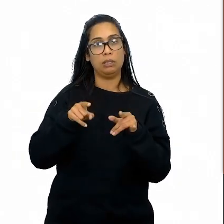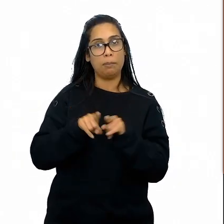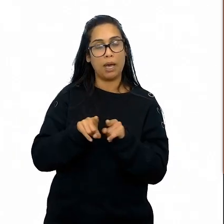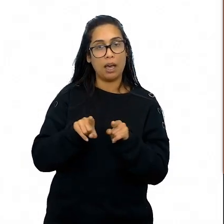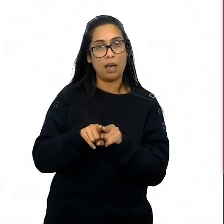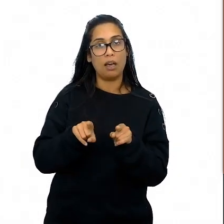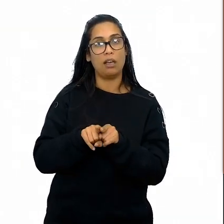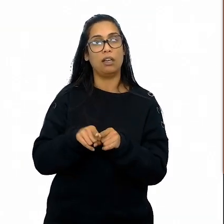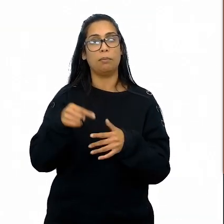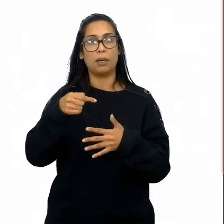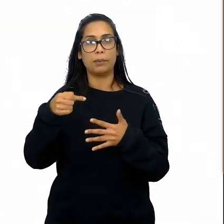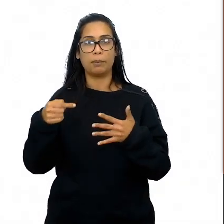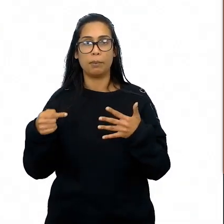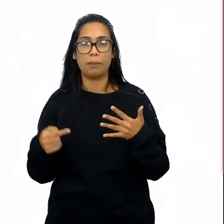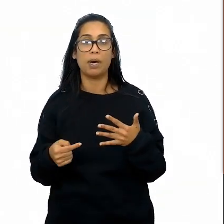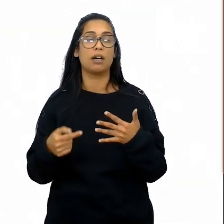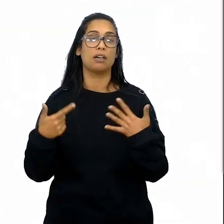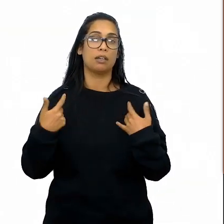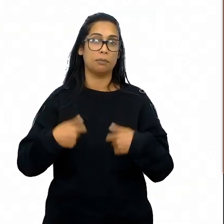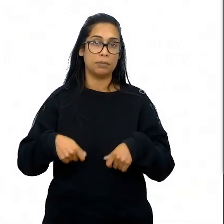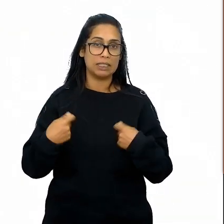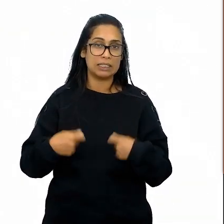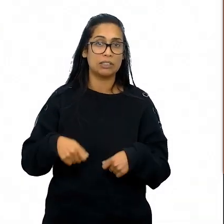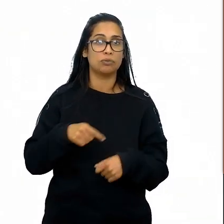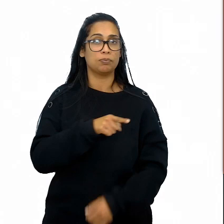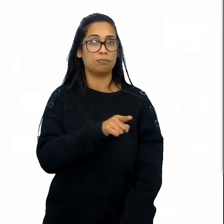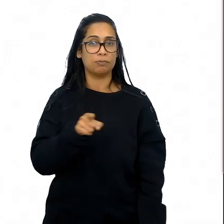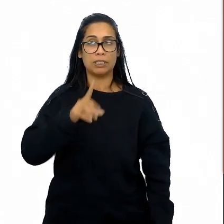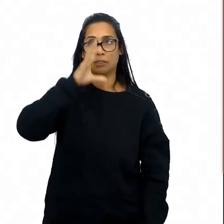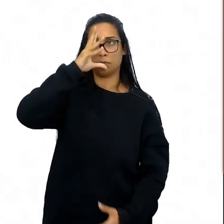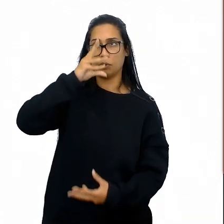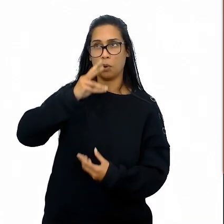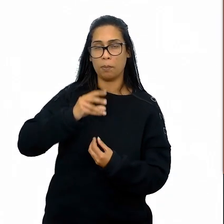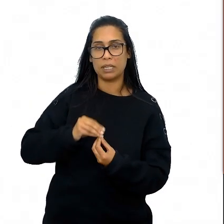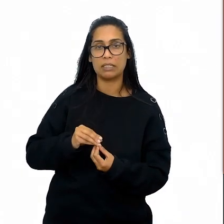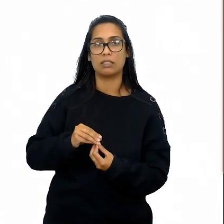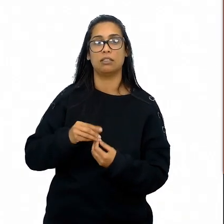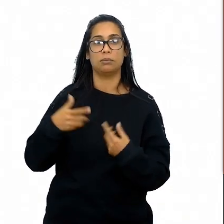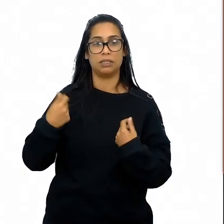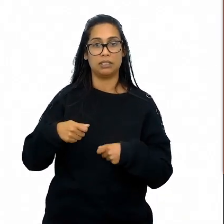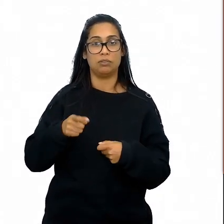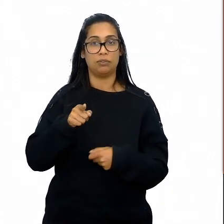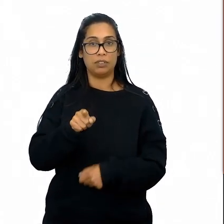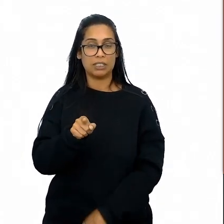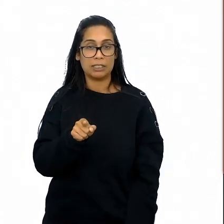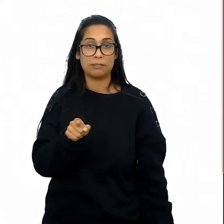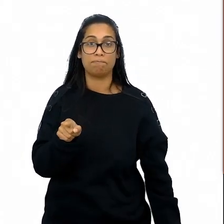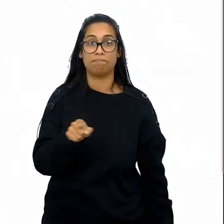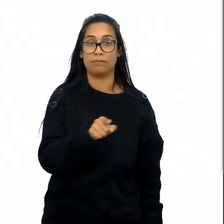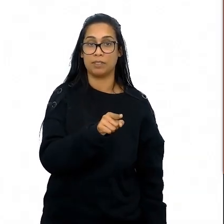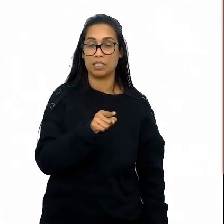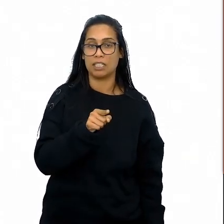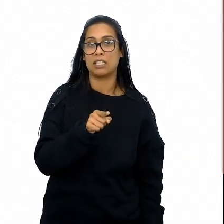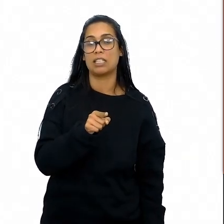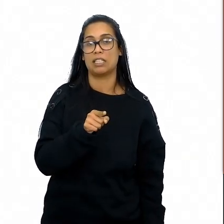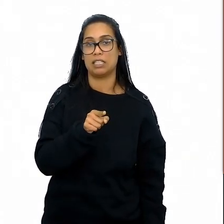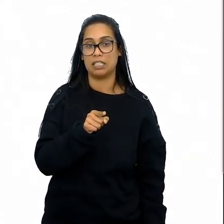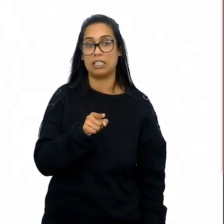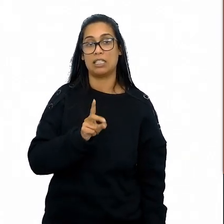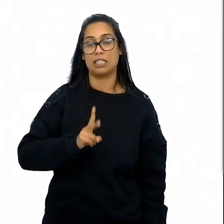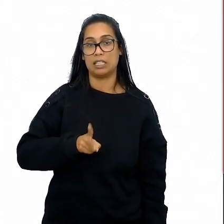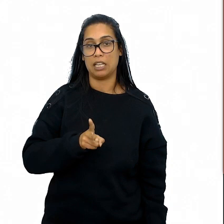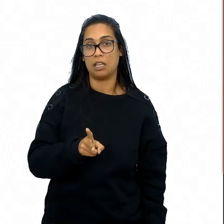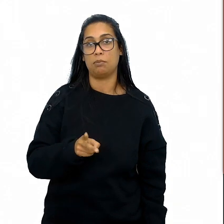é tenham a mesma concepção do que é o currículo então sendo assim a gente traz na próxima tela